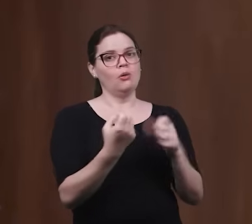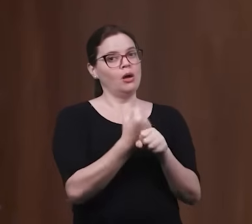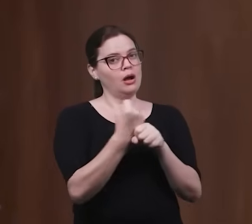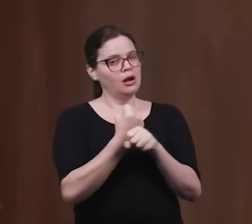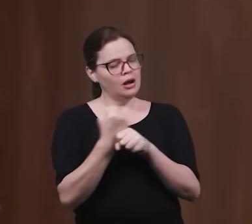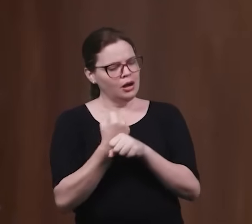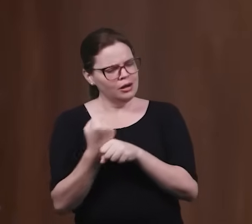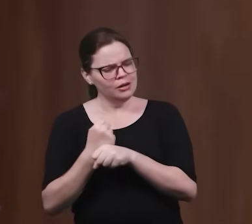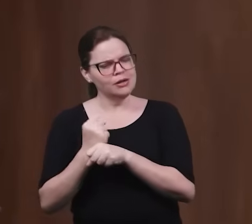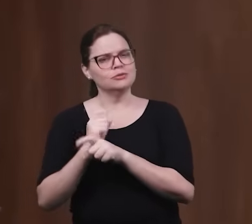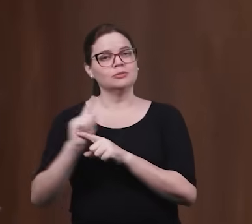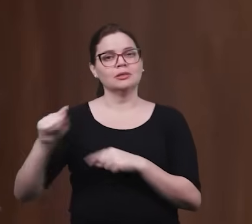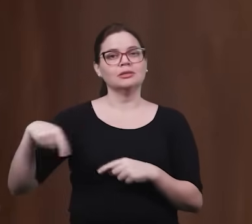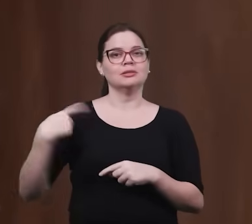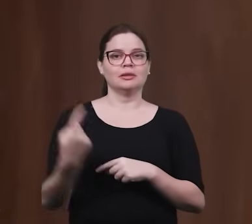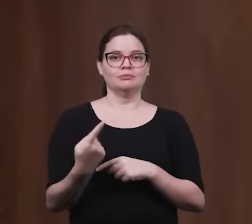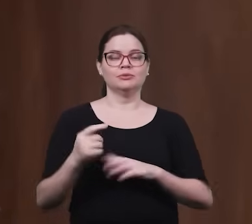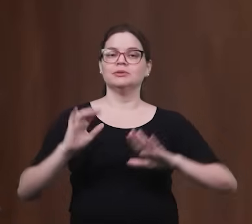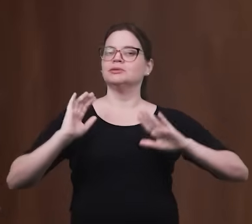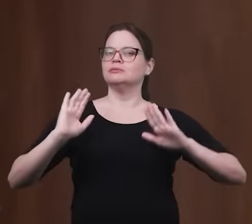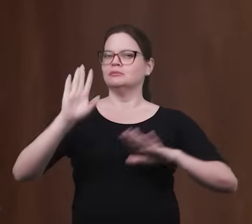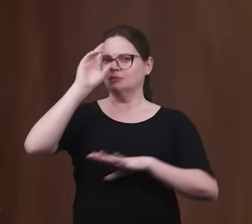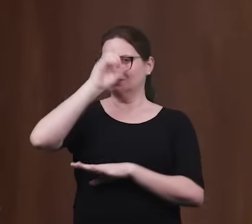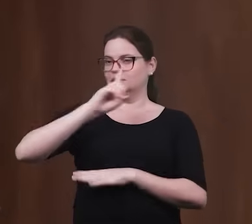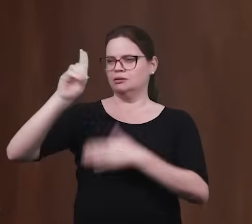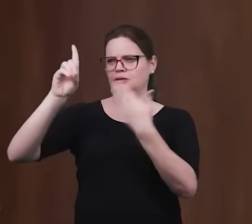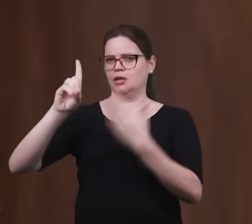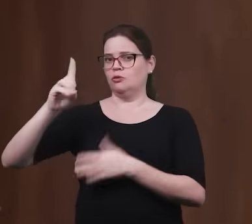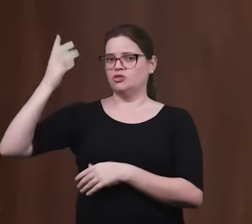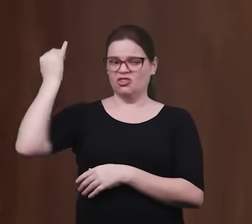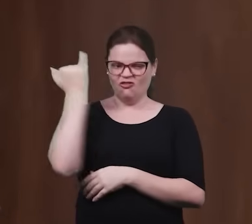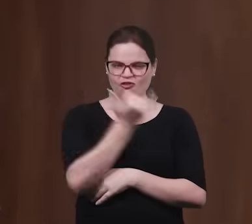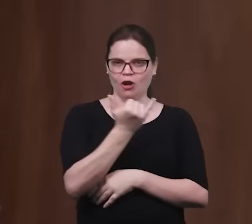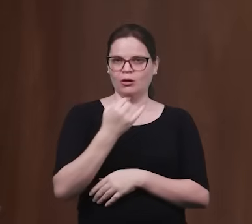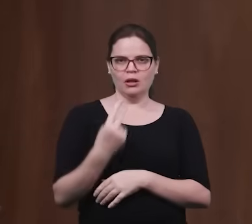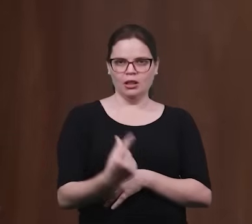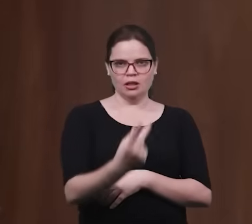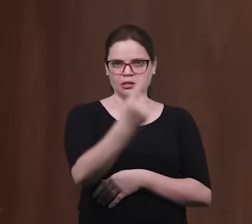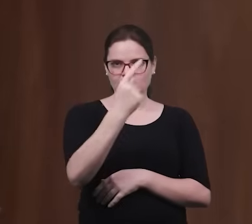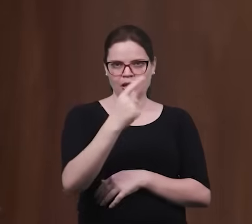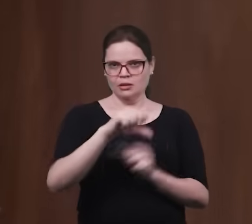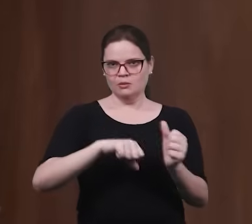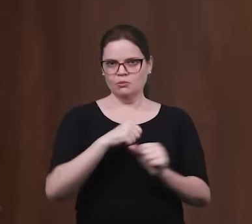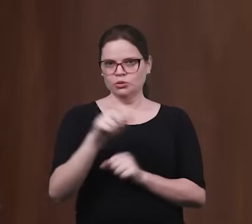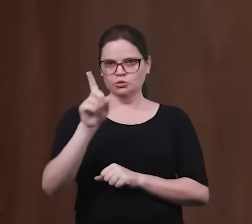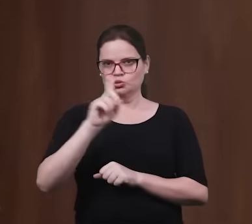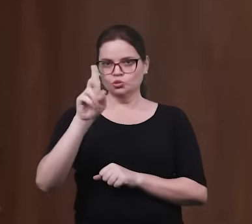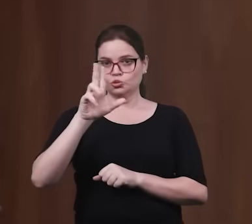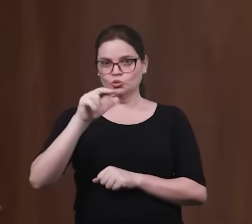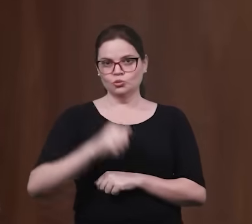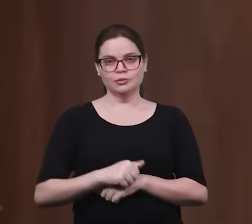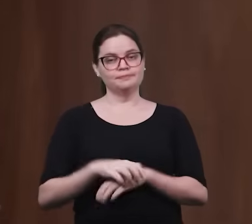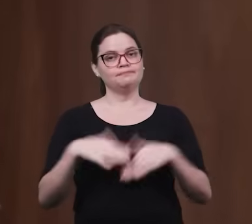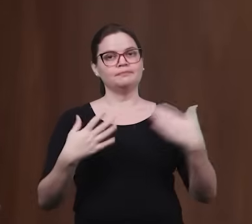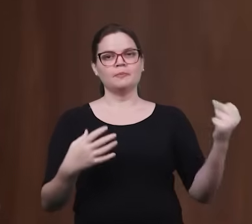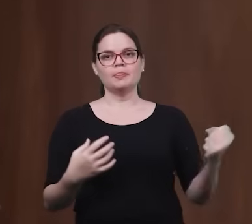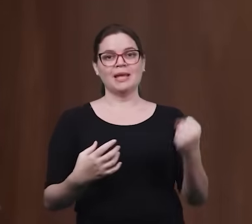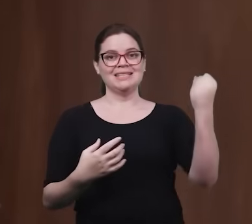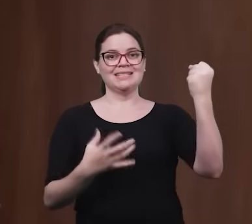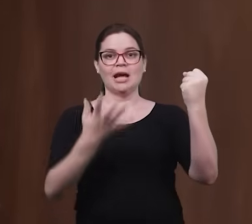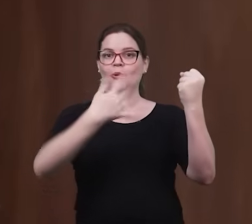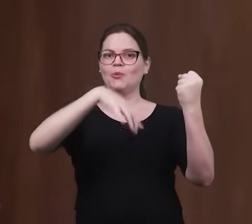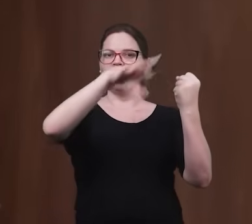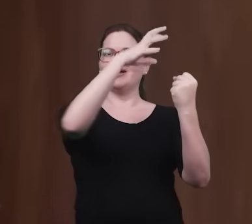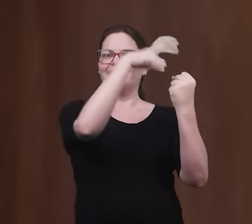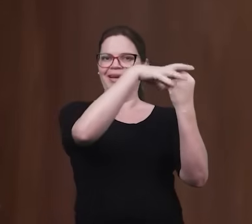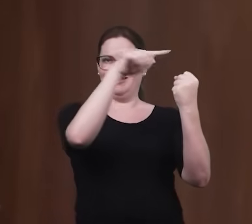os séculos, mas vamos lembrar, a palavra de Deus é eterna e permanece, ela não muda. Então, quando Saul se é